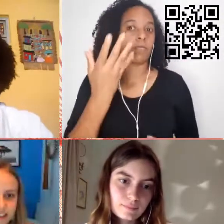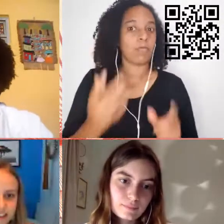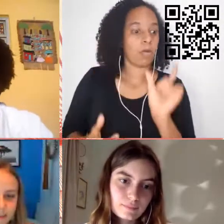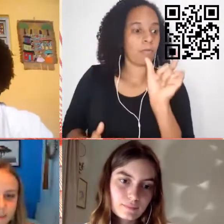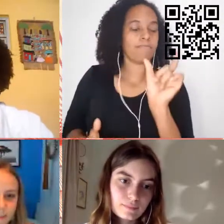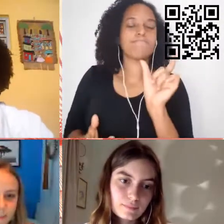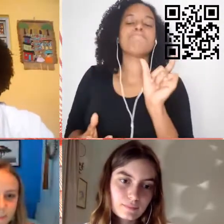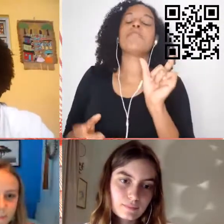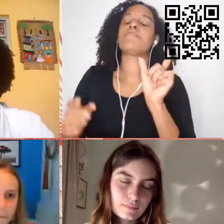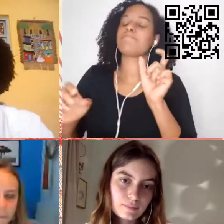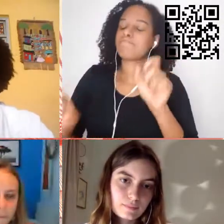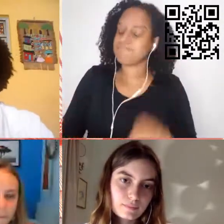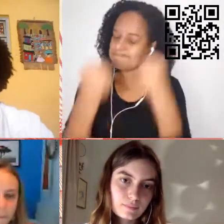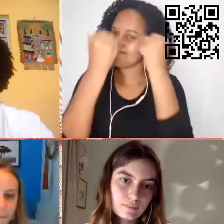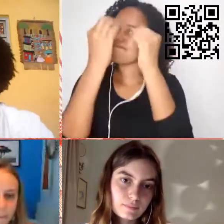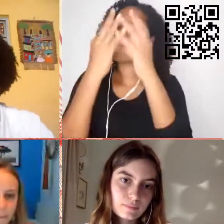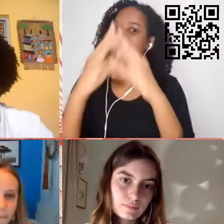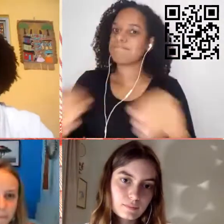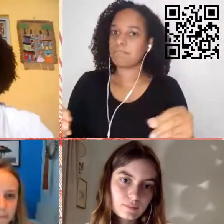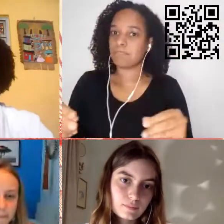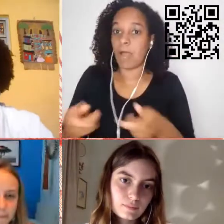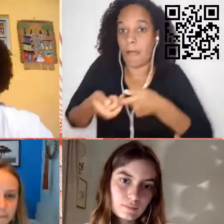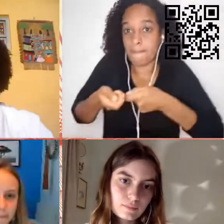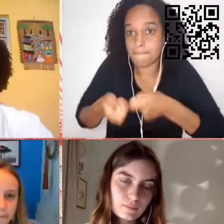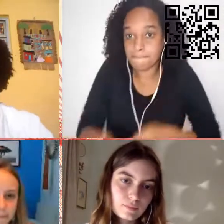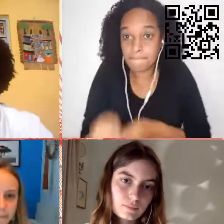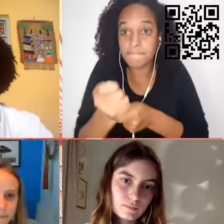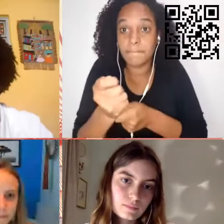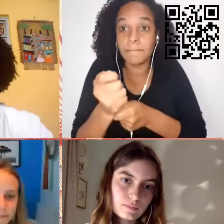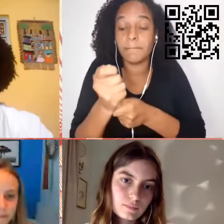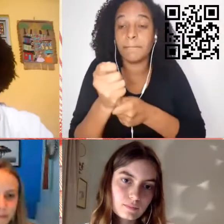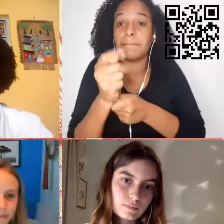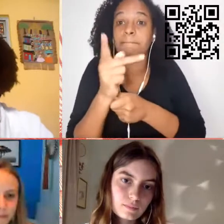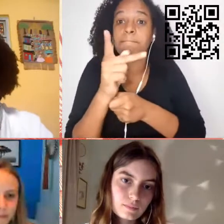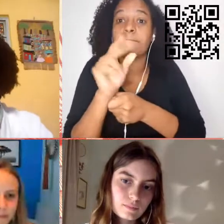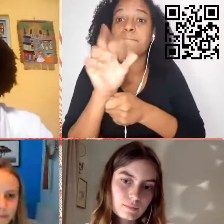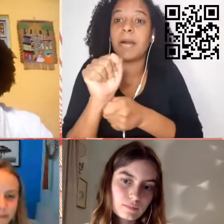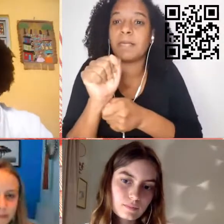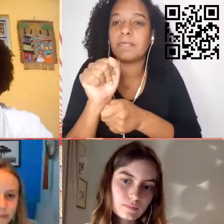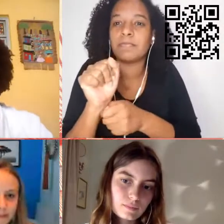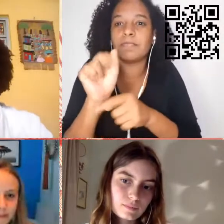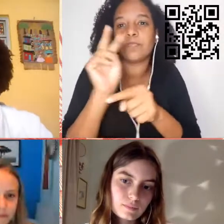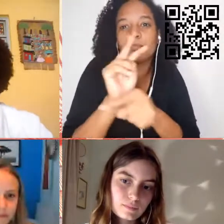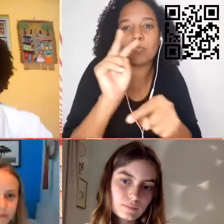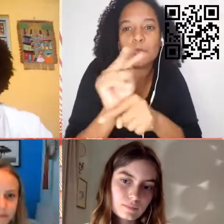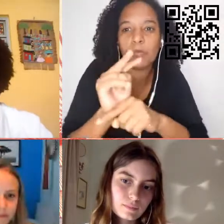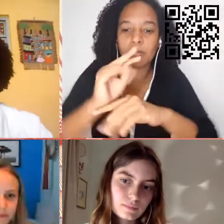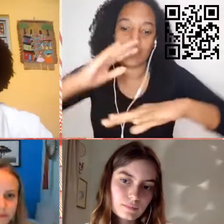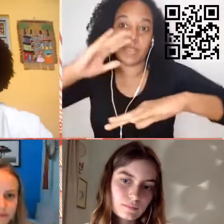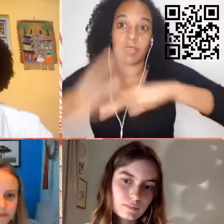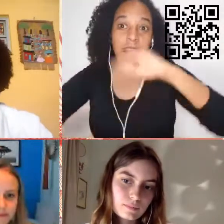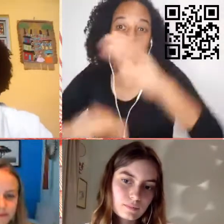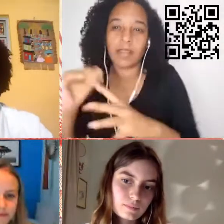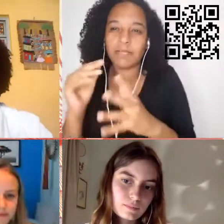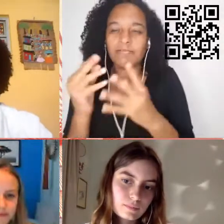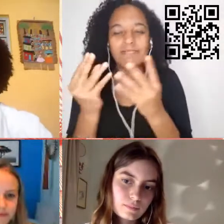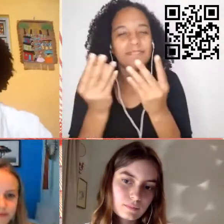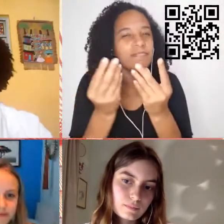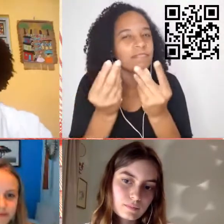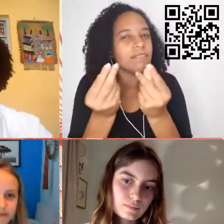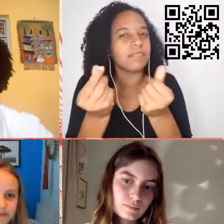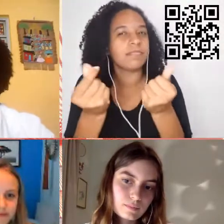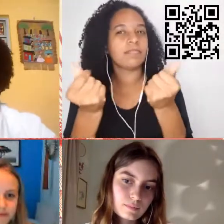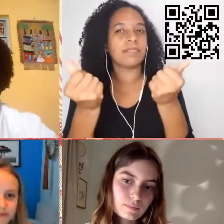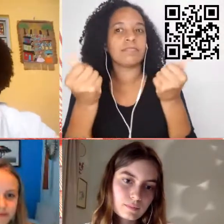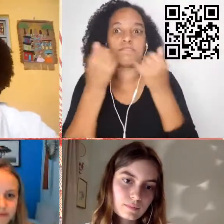destruo. Com a pá, lavro. Cuidados, atos, sutis que